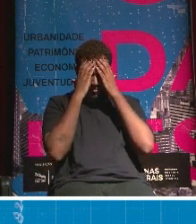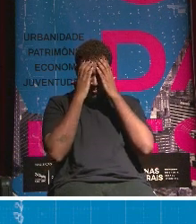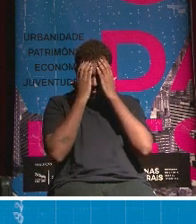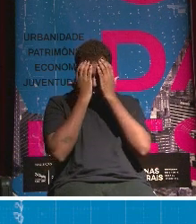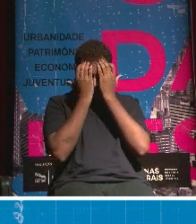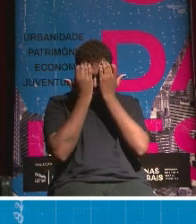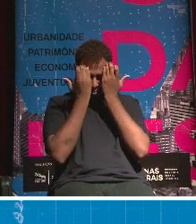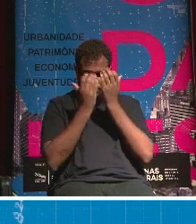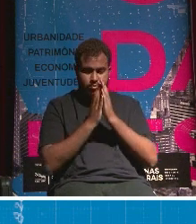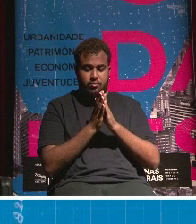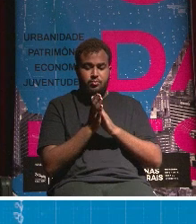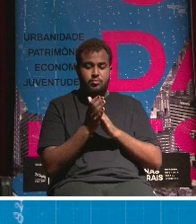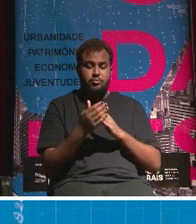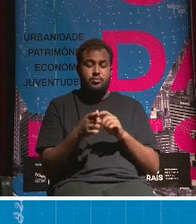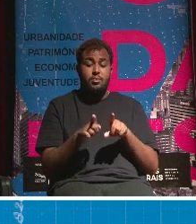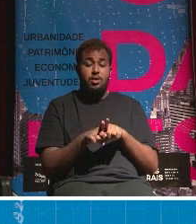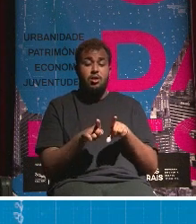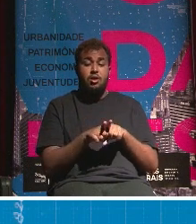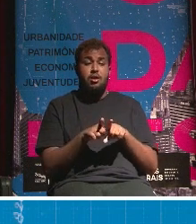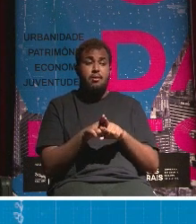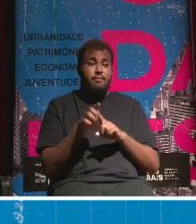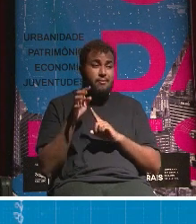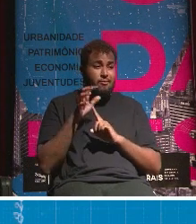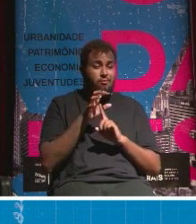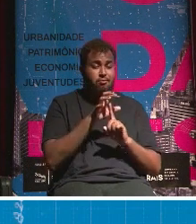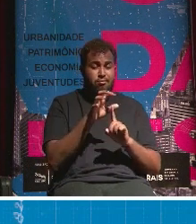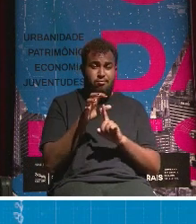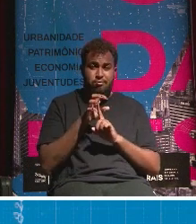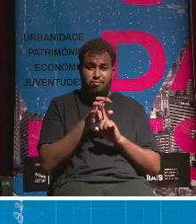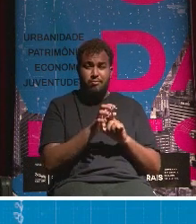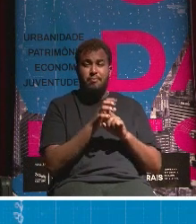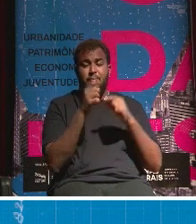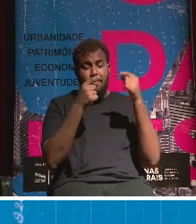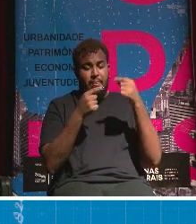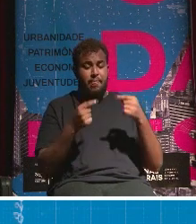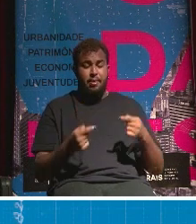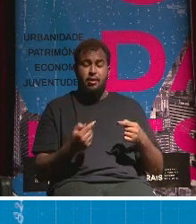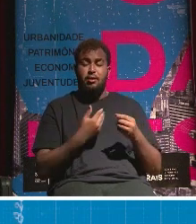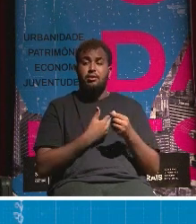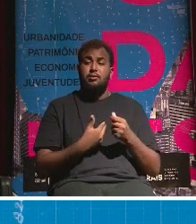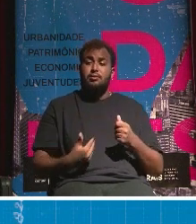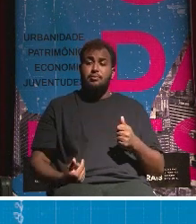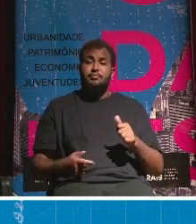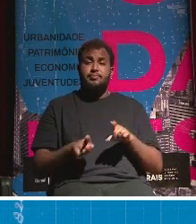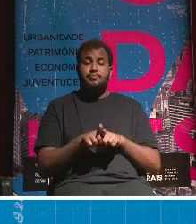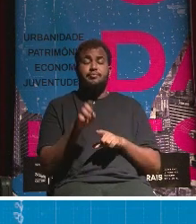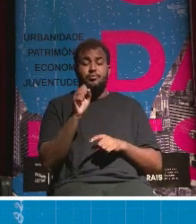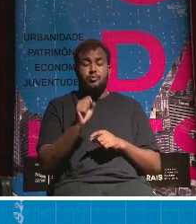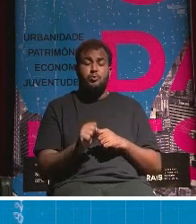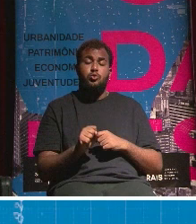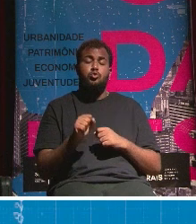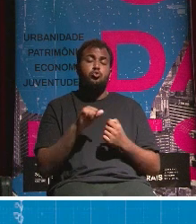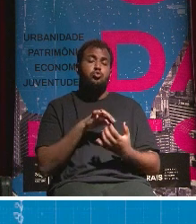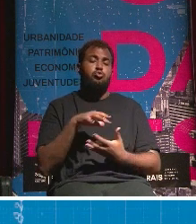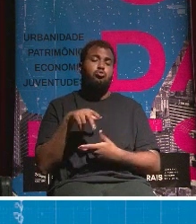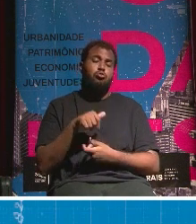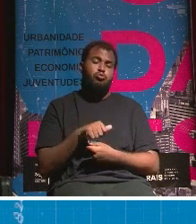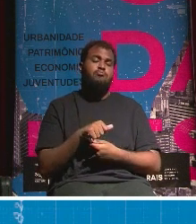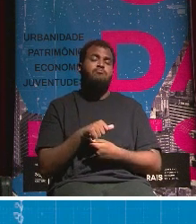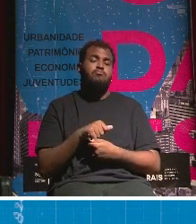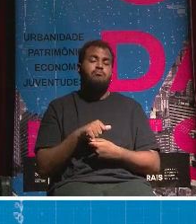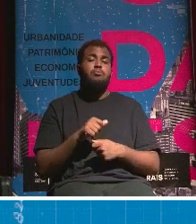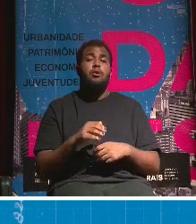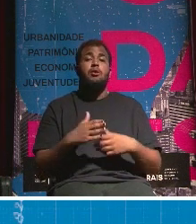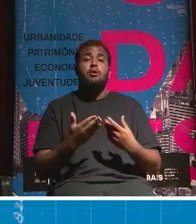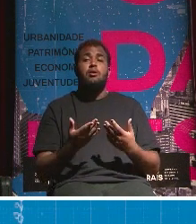sido lido e tem influenciado políticas públicas, principalmente no sul global. E claro